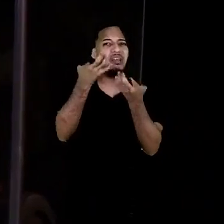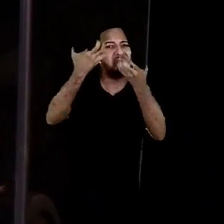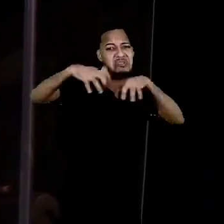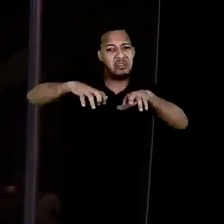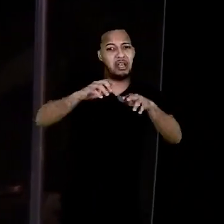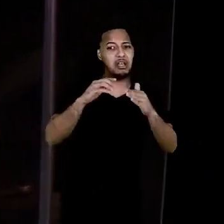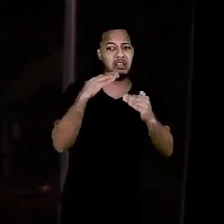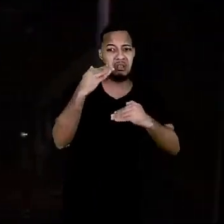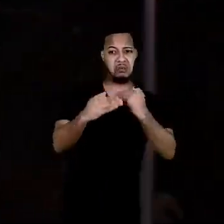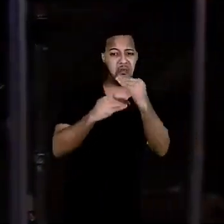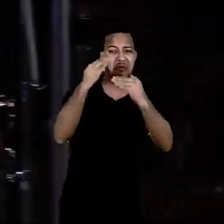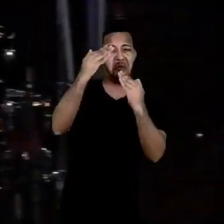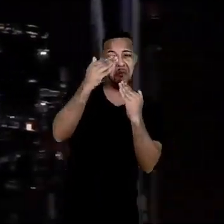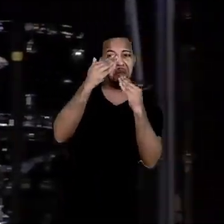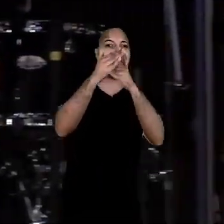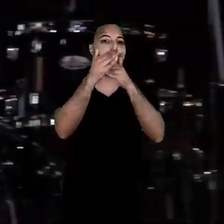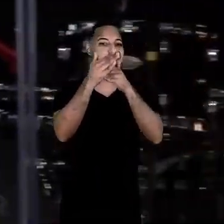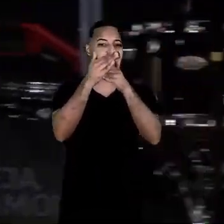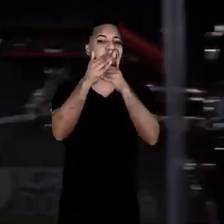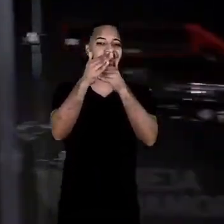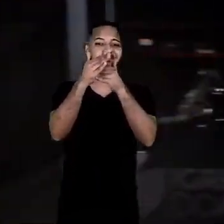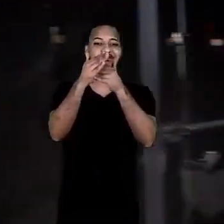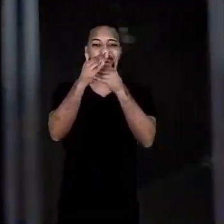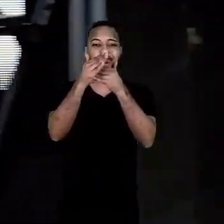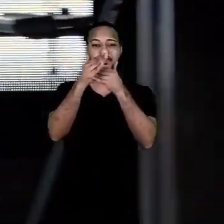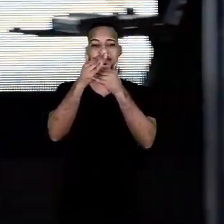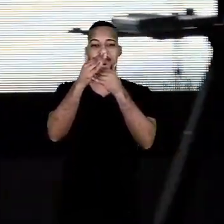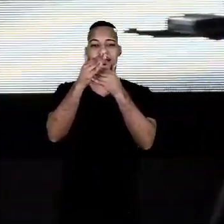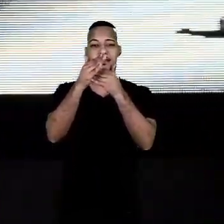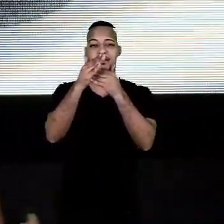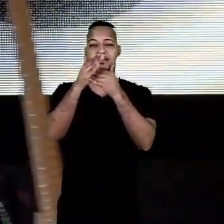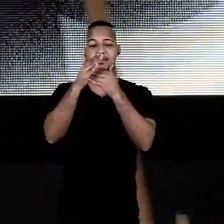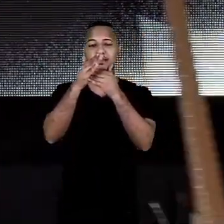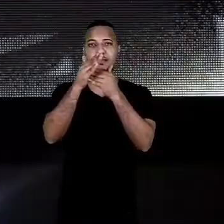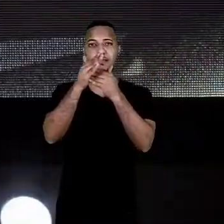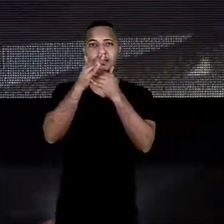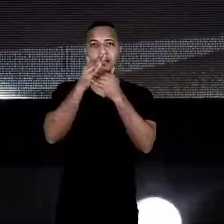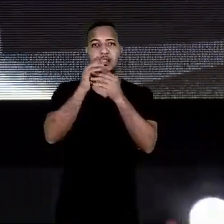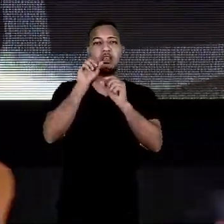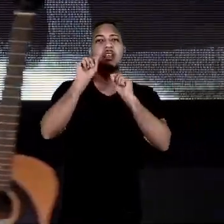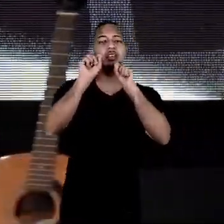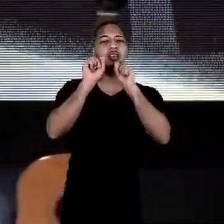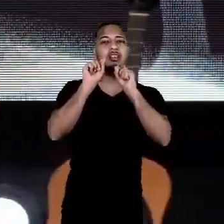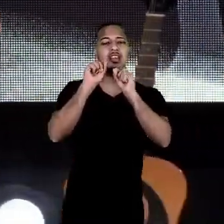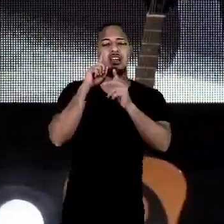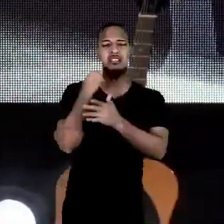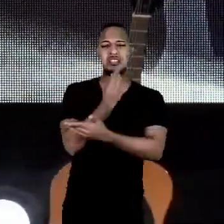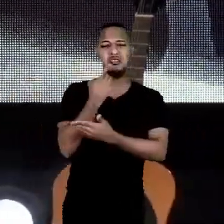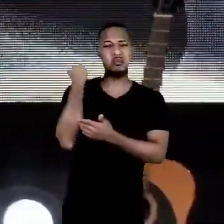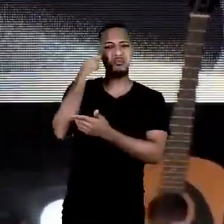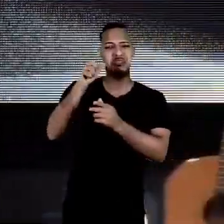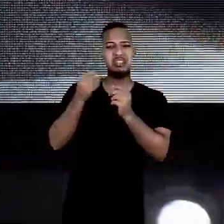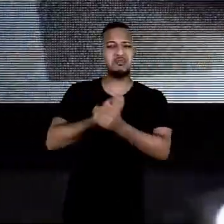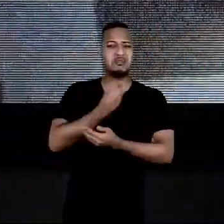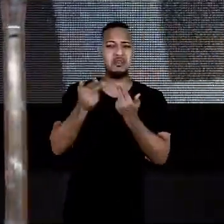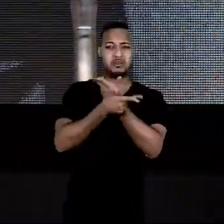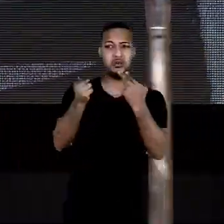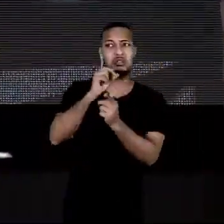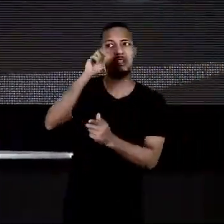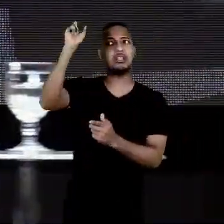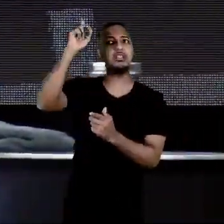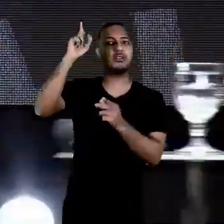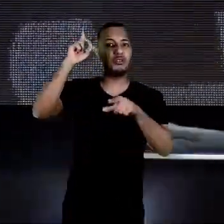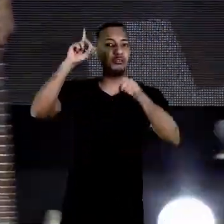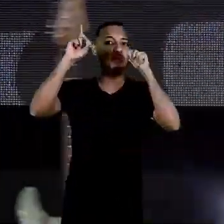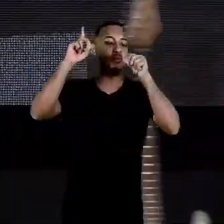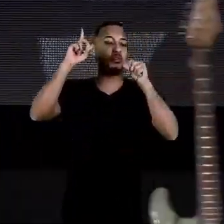gente cresça, ele não quer que a gente viva o que Deus quer que nós vivamos. Por quê? Porque